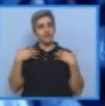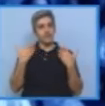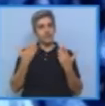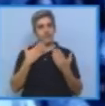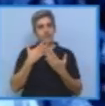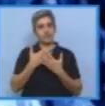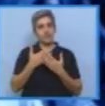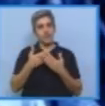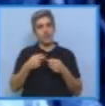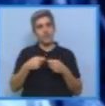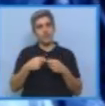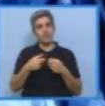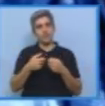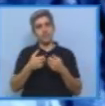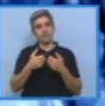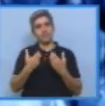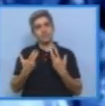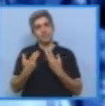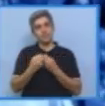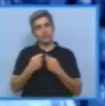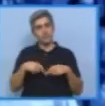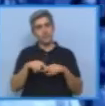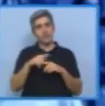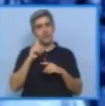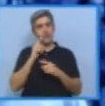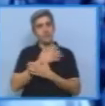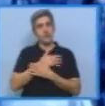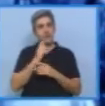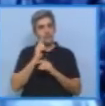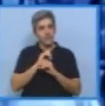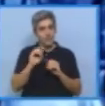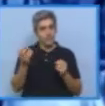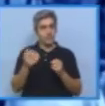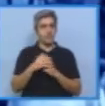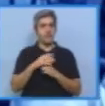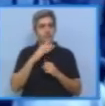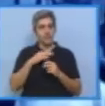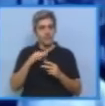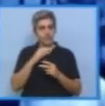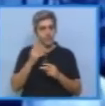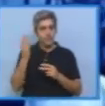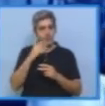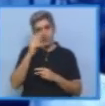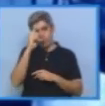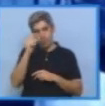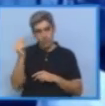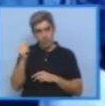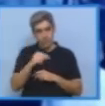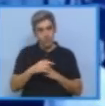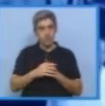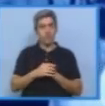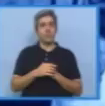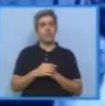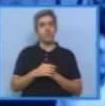e que nos faz reunir com amigos que já não via há imenso tempo, com familiares que vêm de longe,